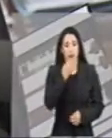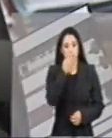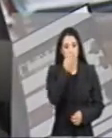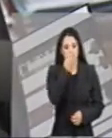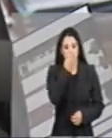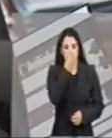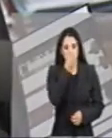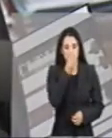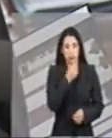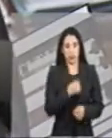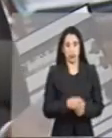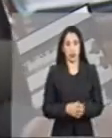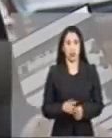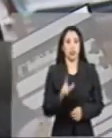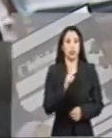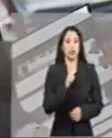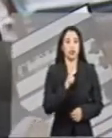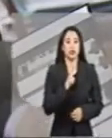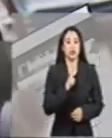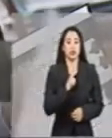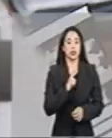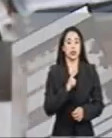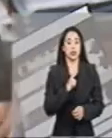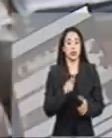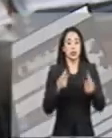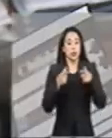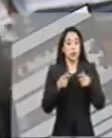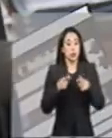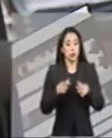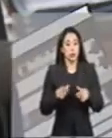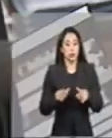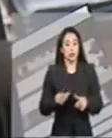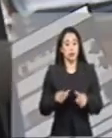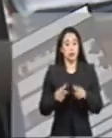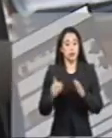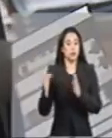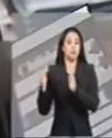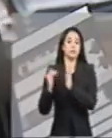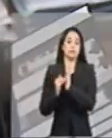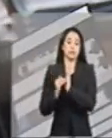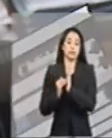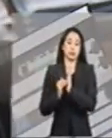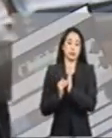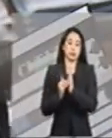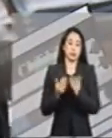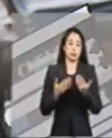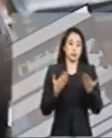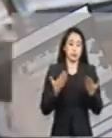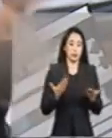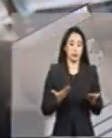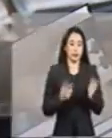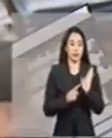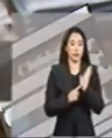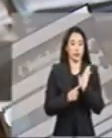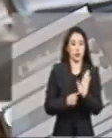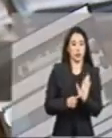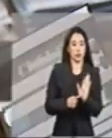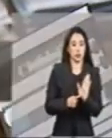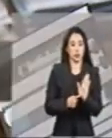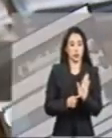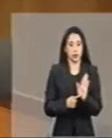Localizada nas dependências do Senado. E aí se pontou que, presumindo-se